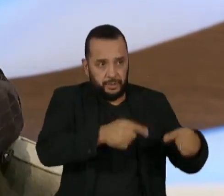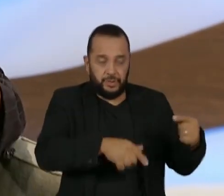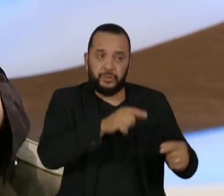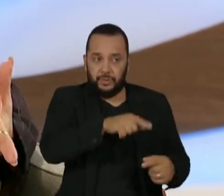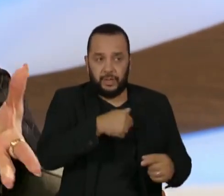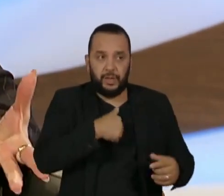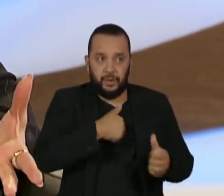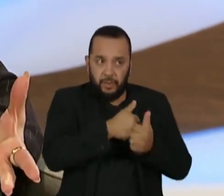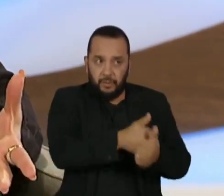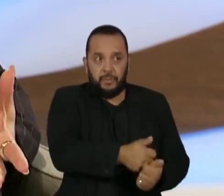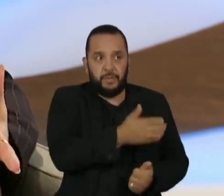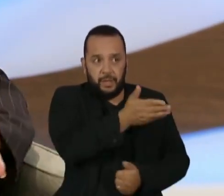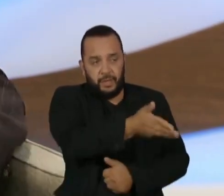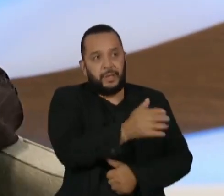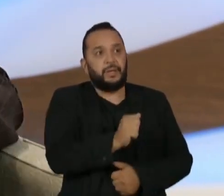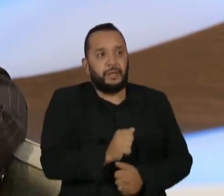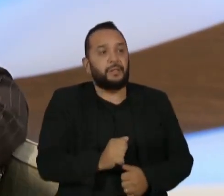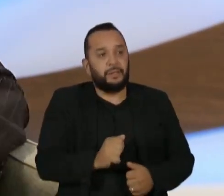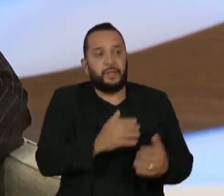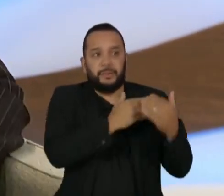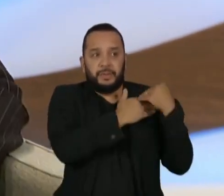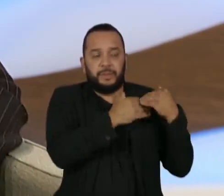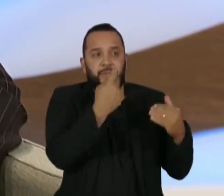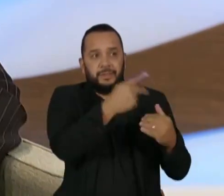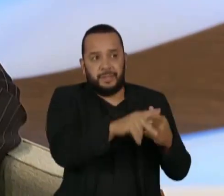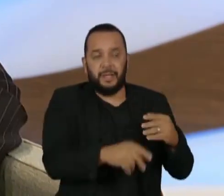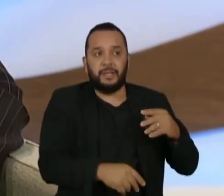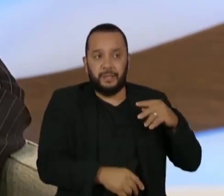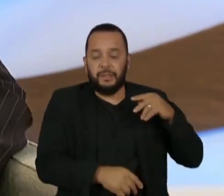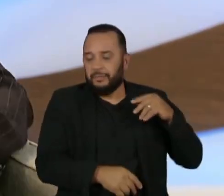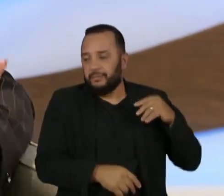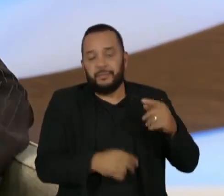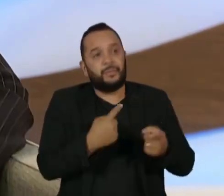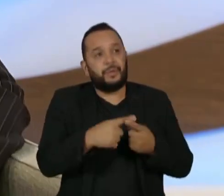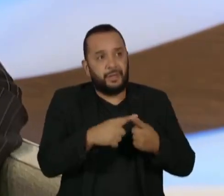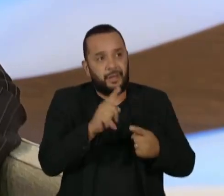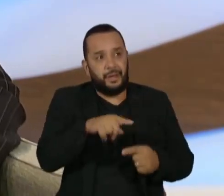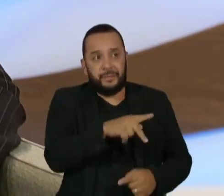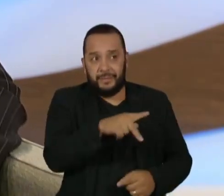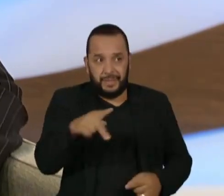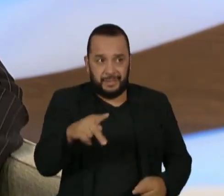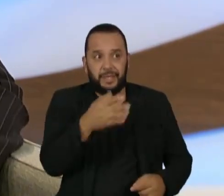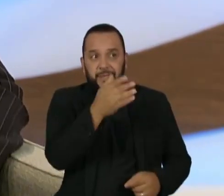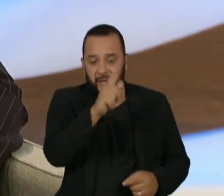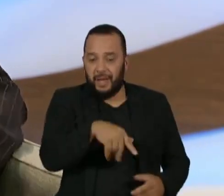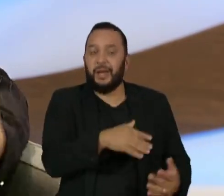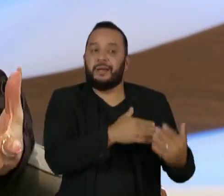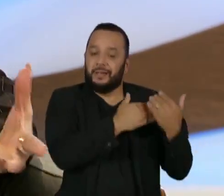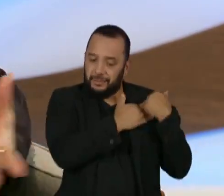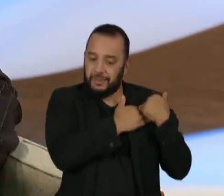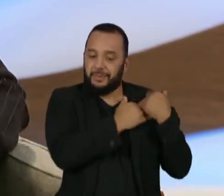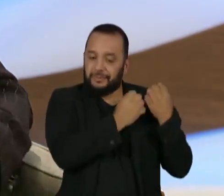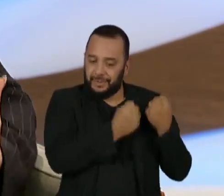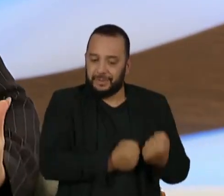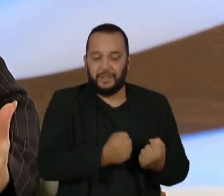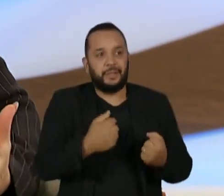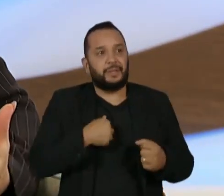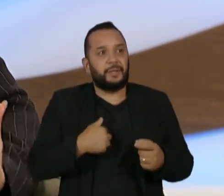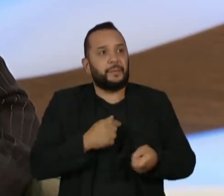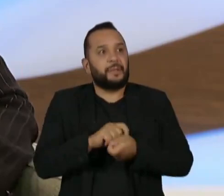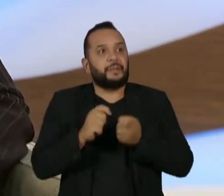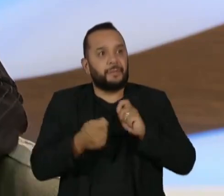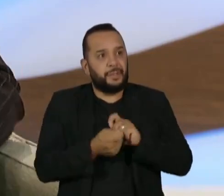nessa missão que eu acho que é uma missão mesmo quando a pessoa se torna né um presidente da república mas eu ia ter que me adaptar a essa